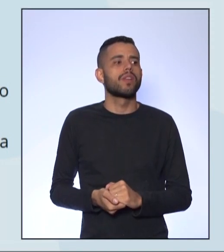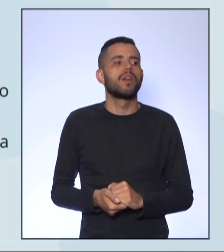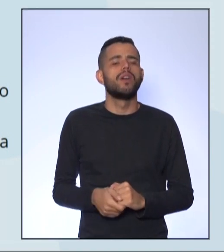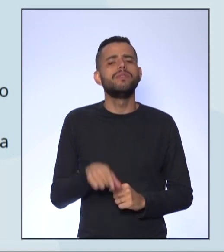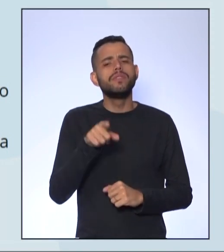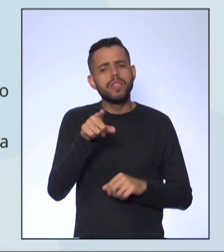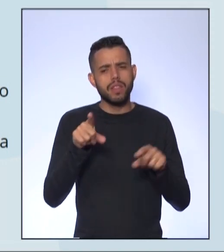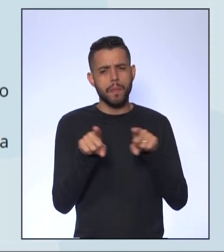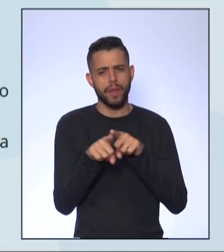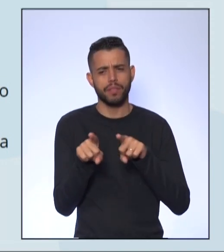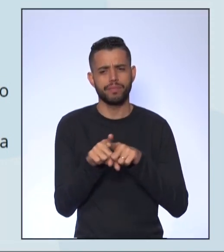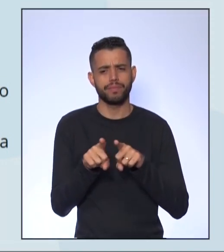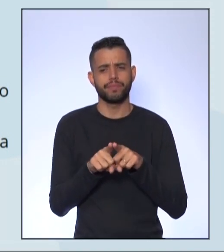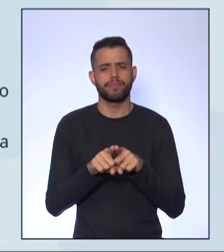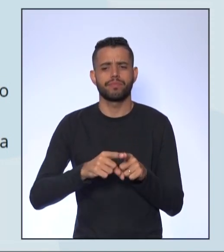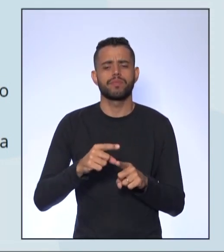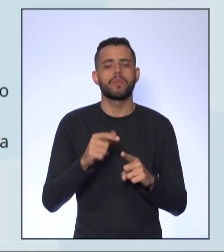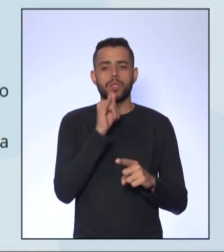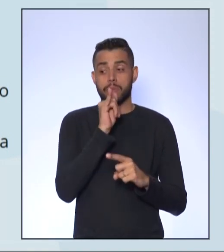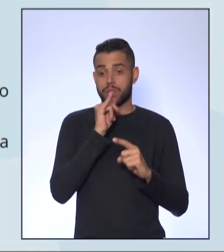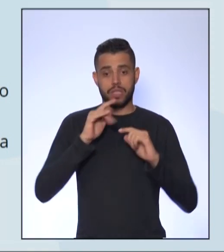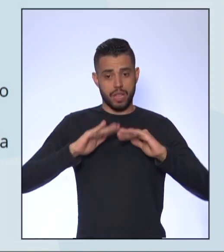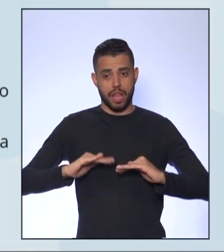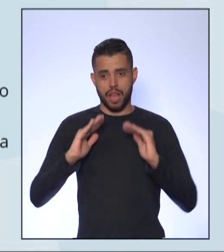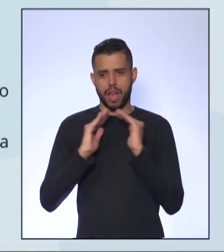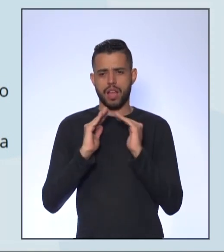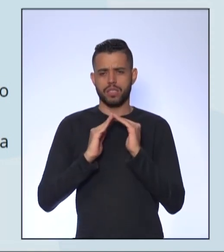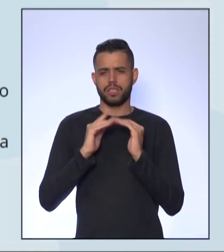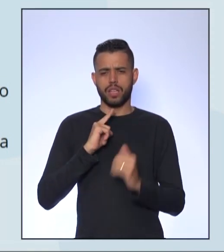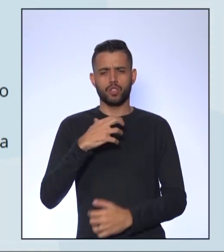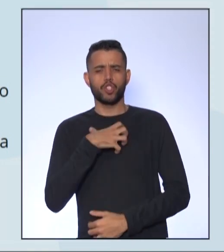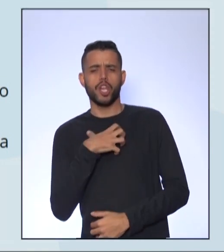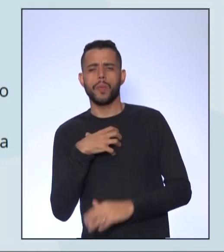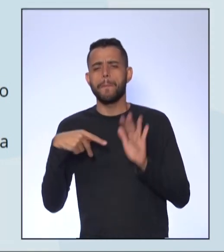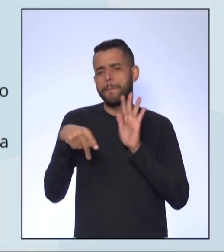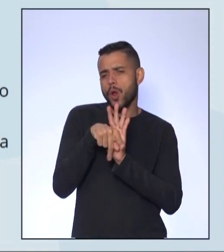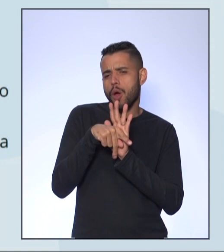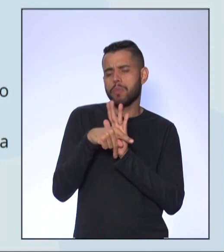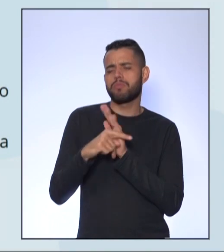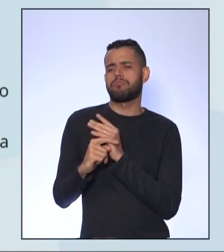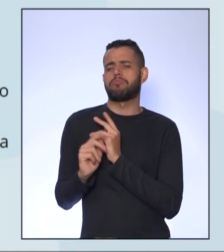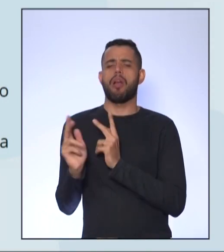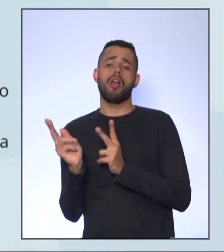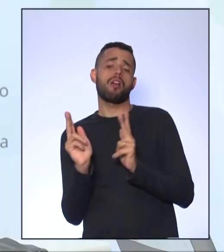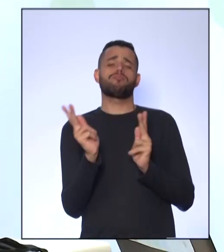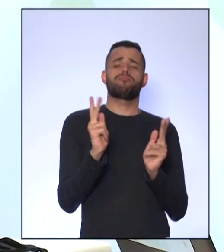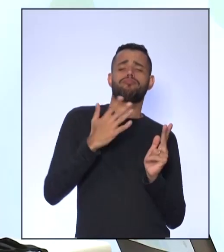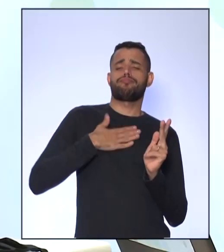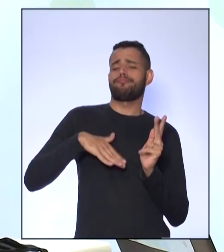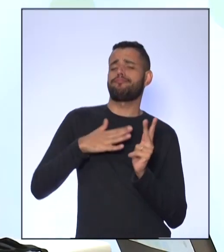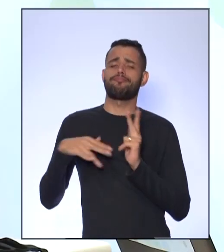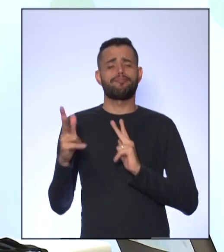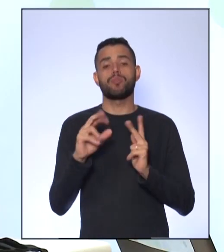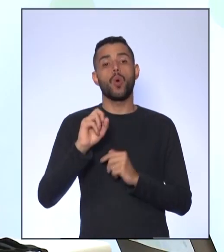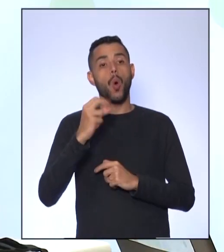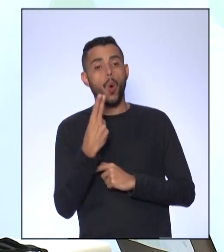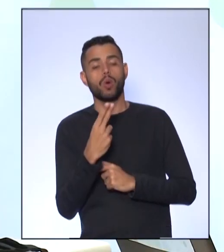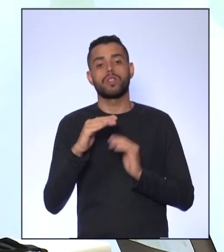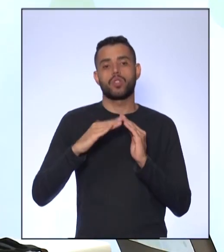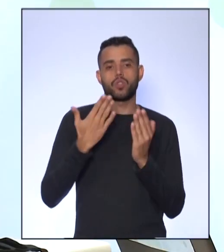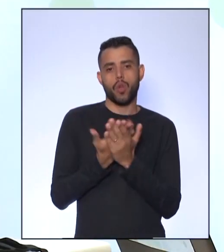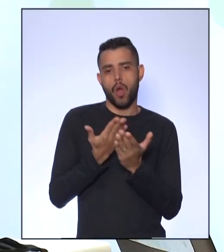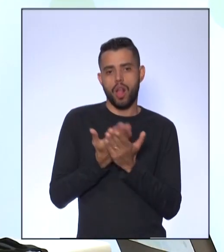também possui uma maneira de falar quando está em casa, na escola? Nós nos